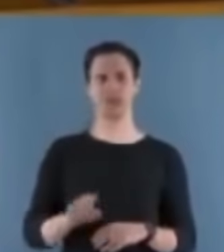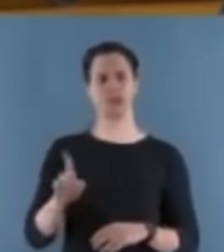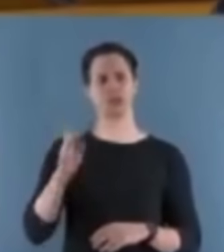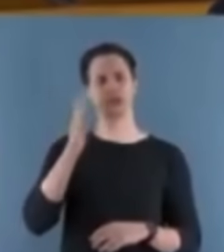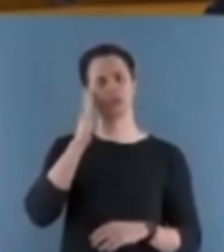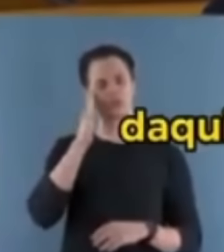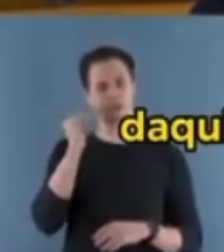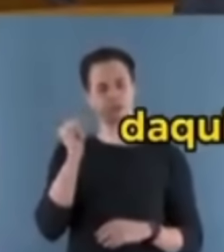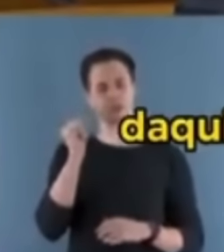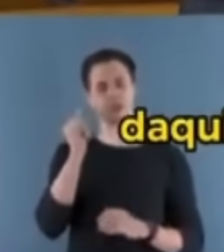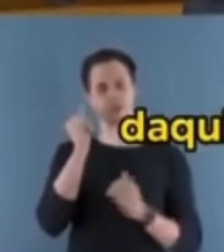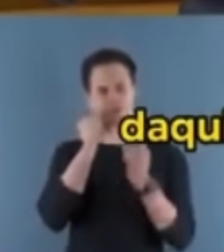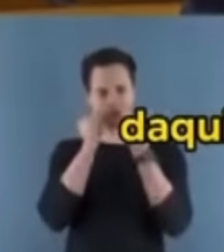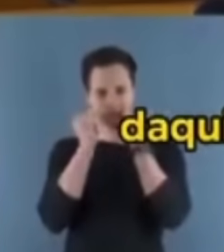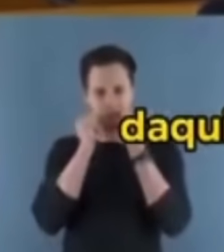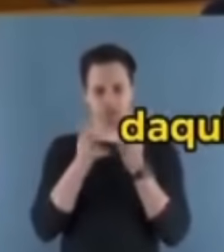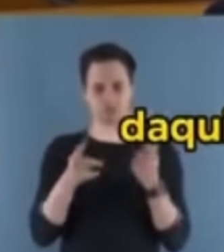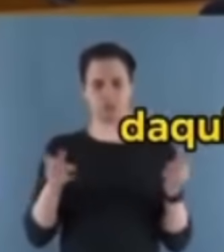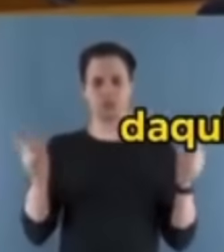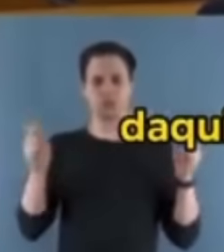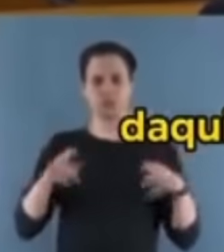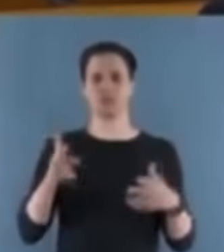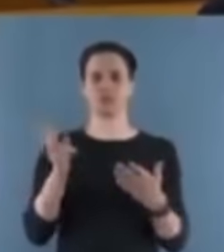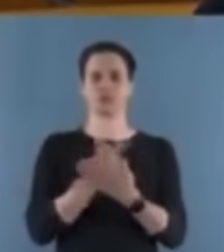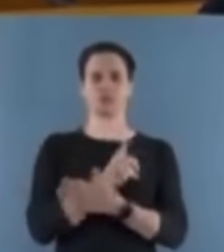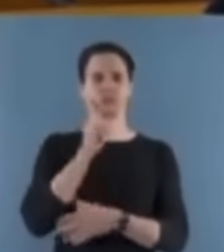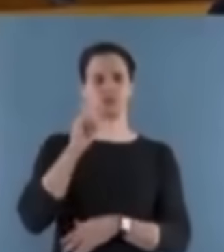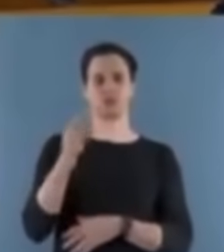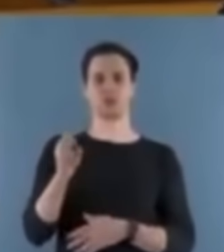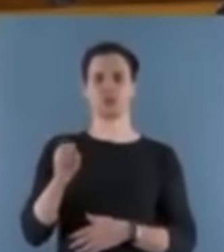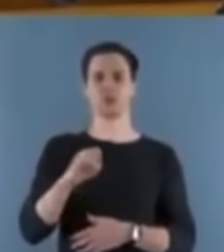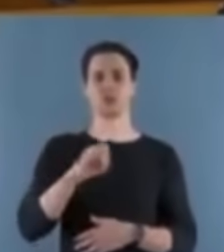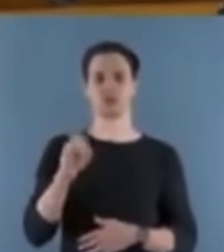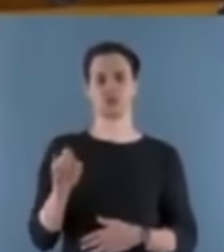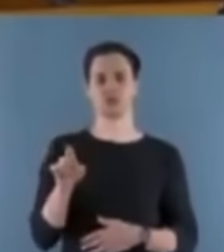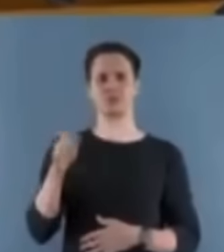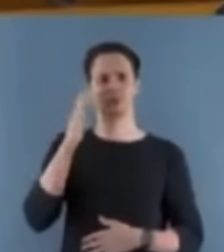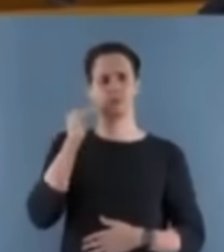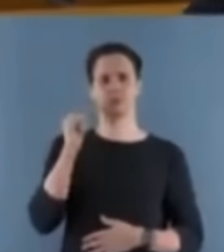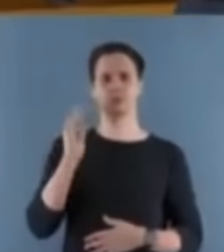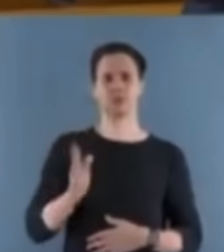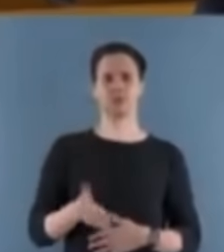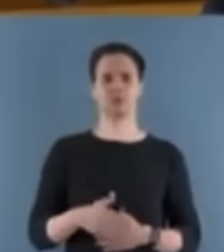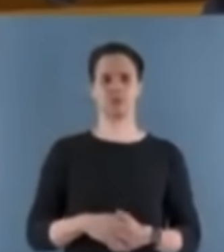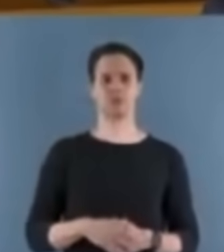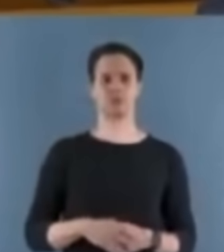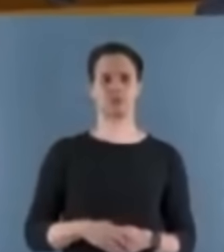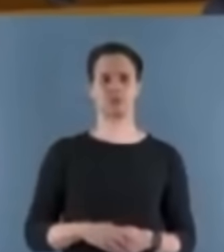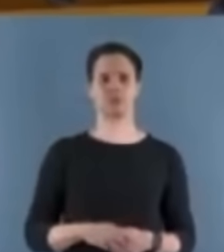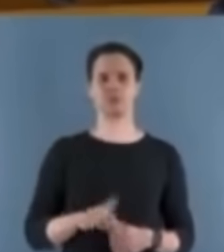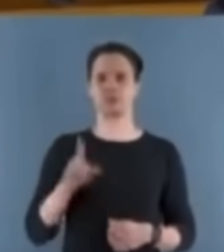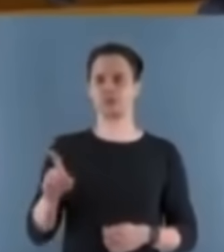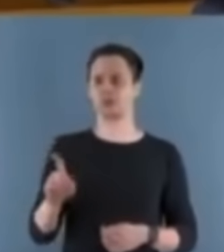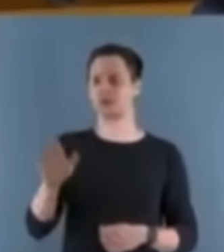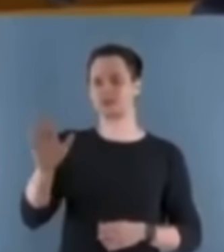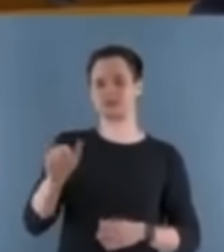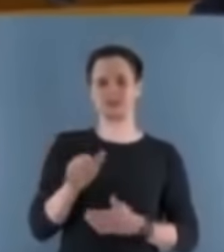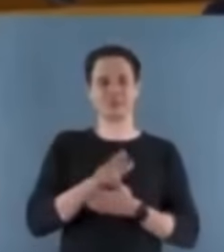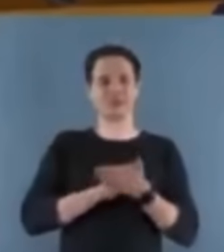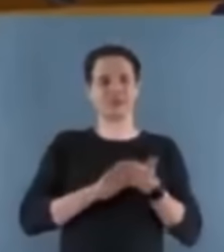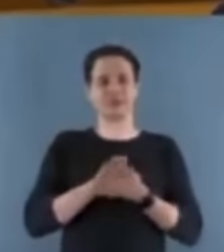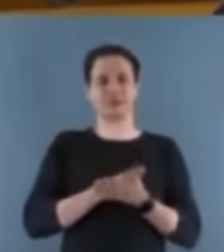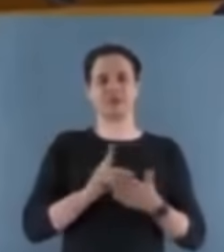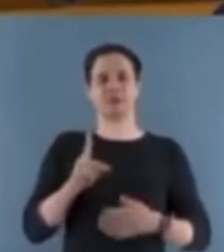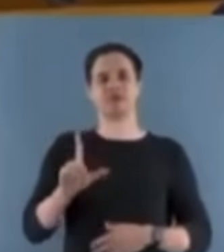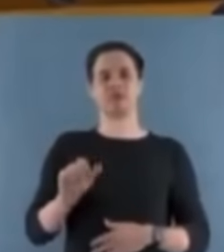das informações, daquilo que poderia acontecer no dia 8 de janeiro, desde o dia 5, e ele não convocou o plano escudo.